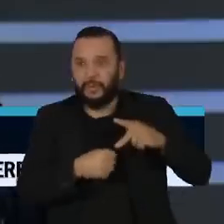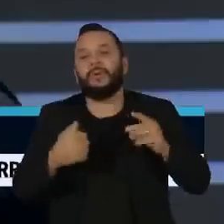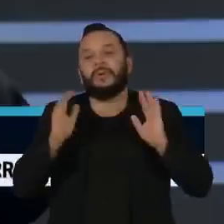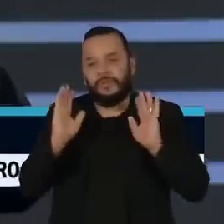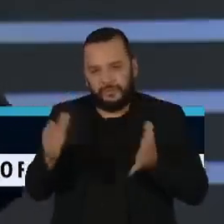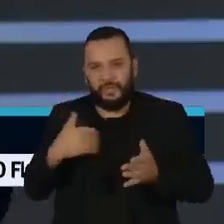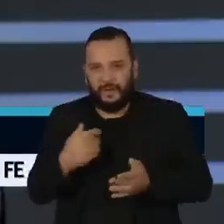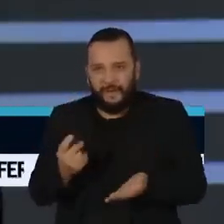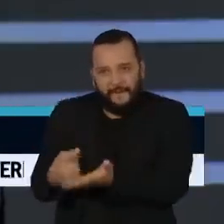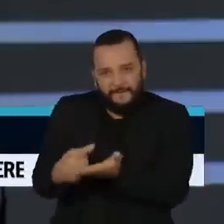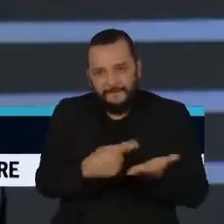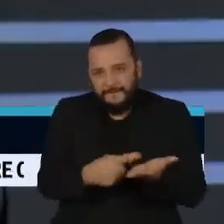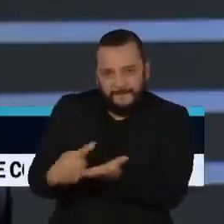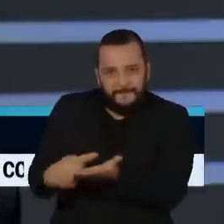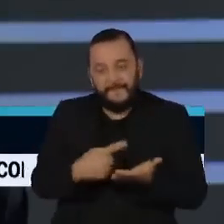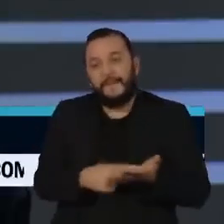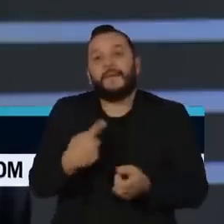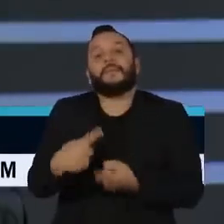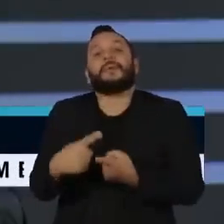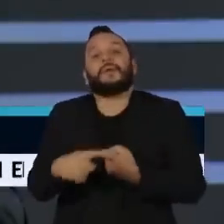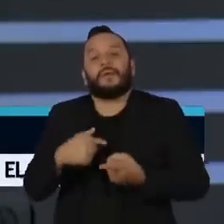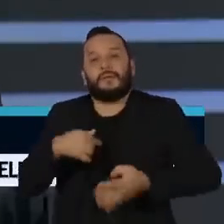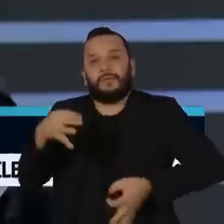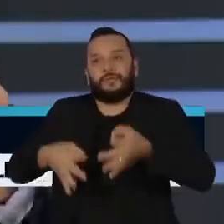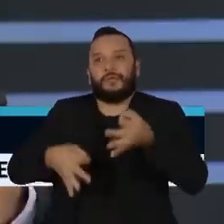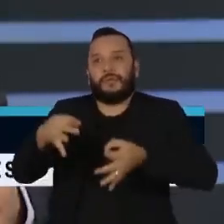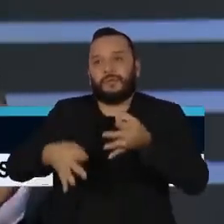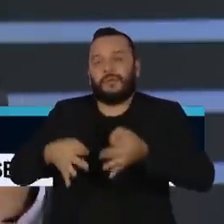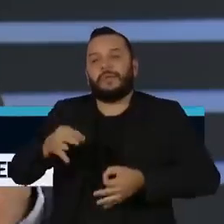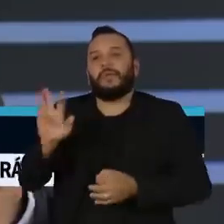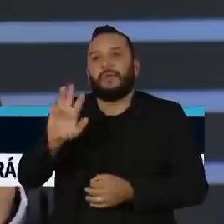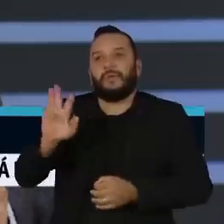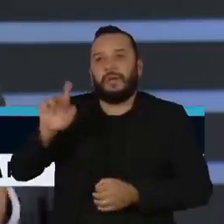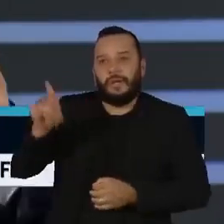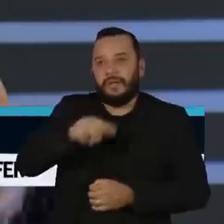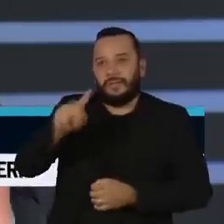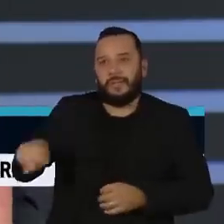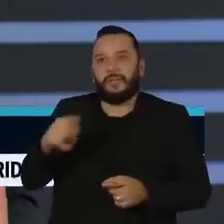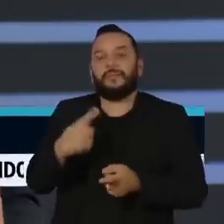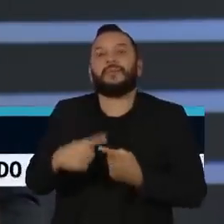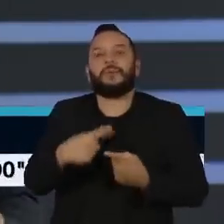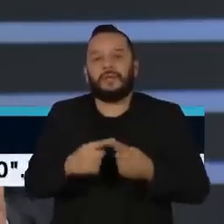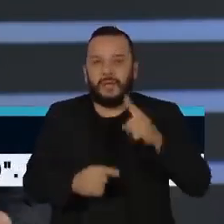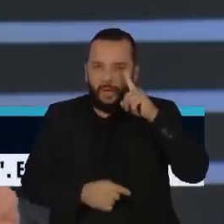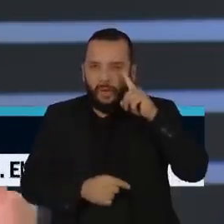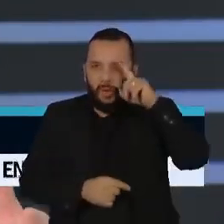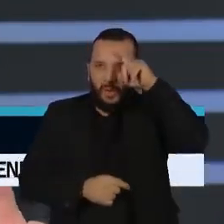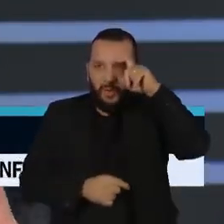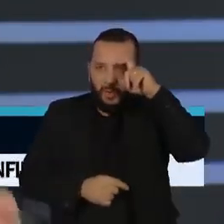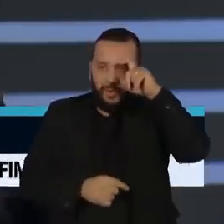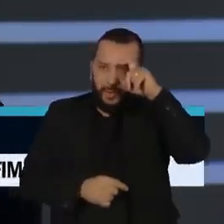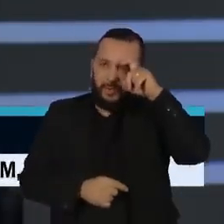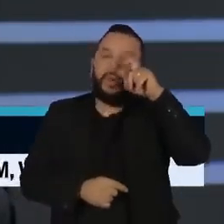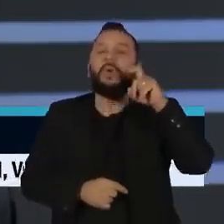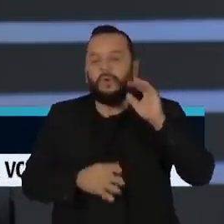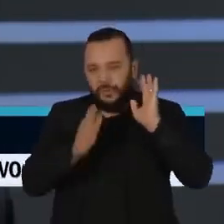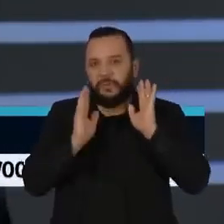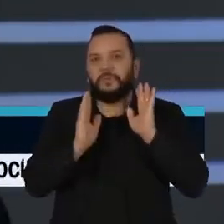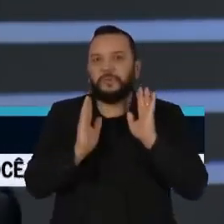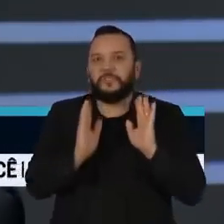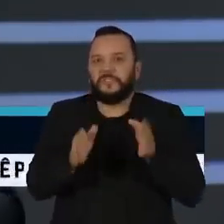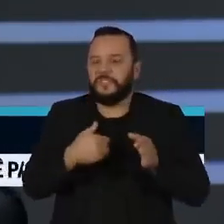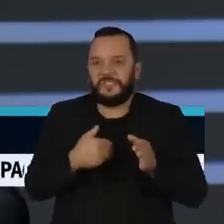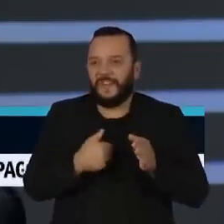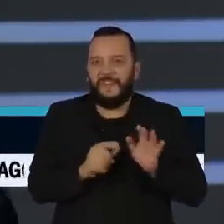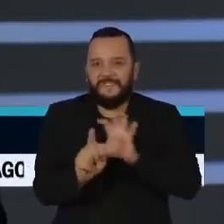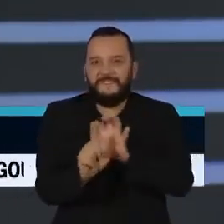quando o julgamento do Lula foi cancelado porque Mor foi considerado parcial foi declarado parcial essa